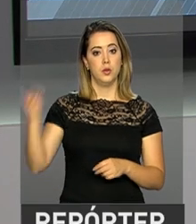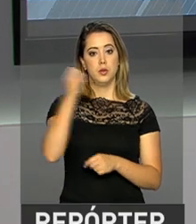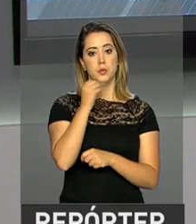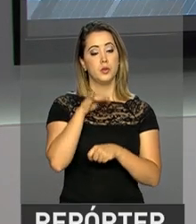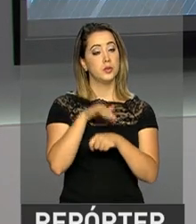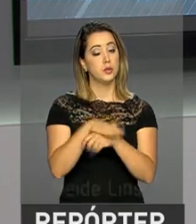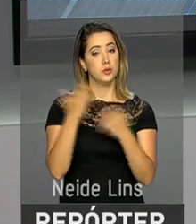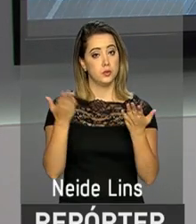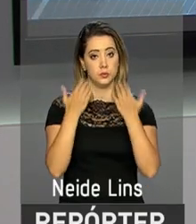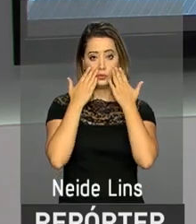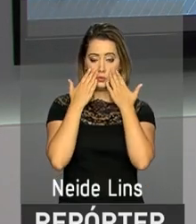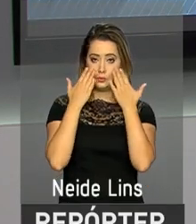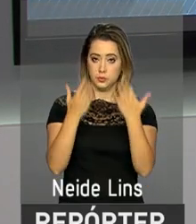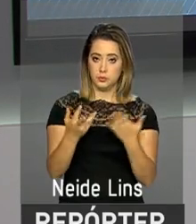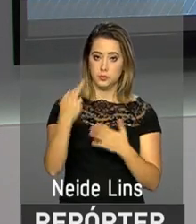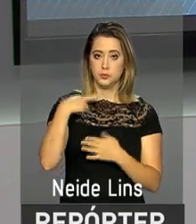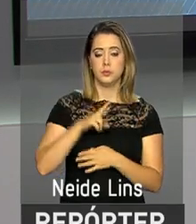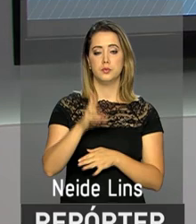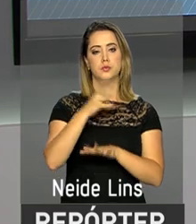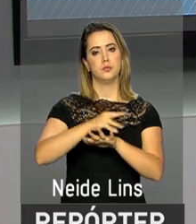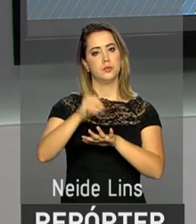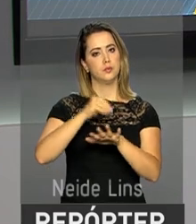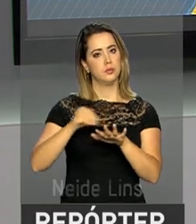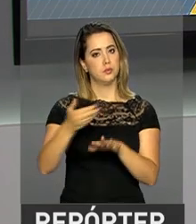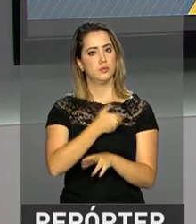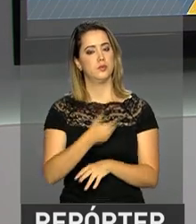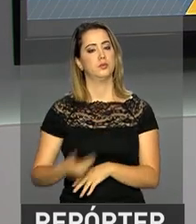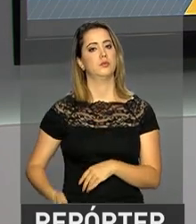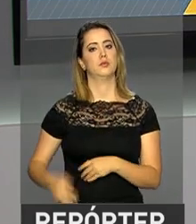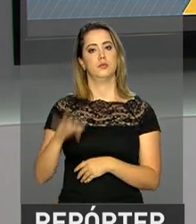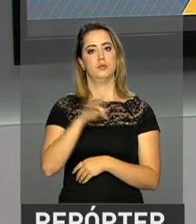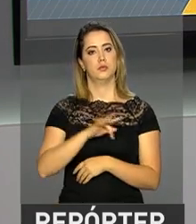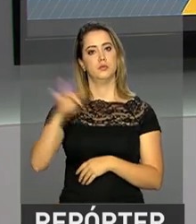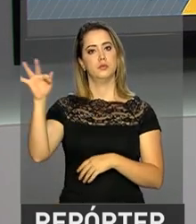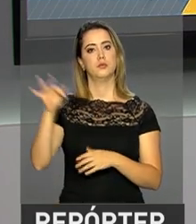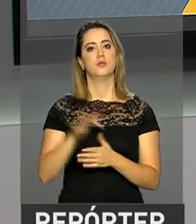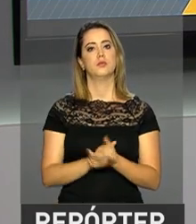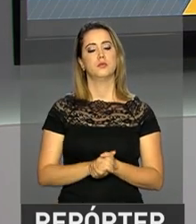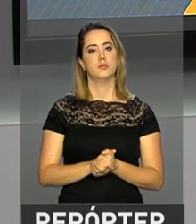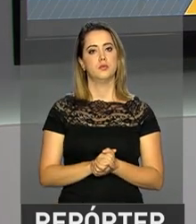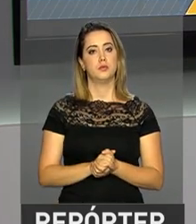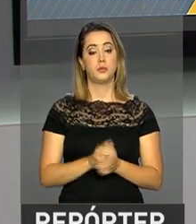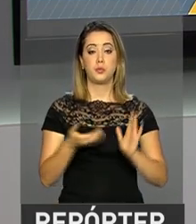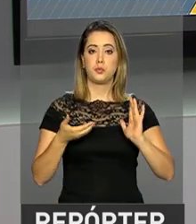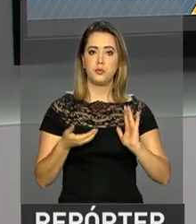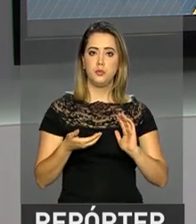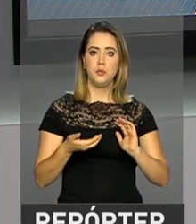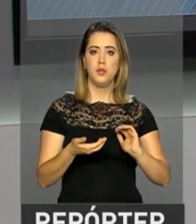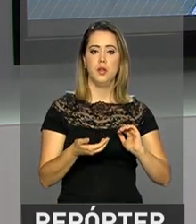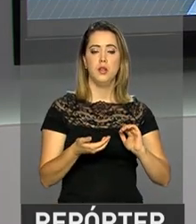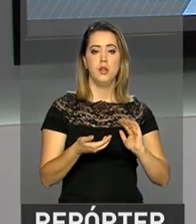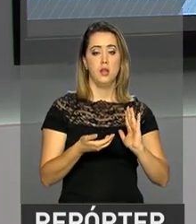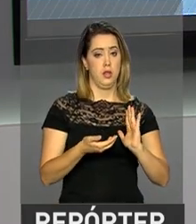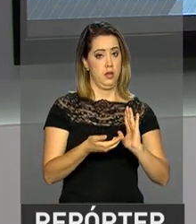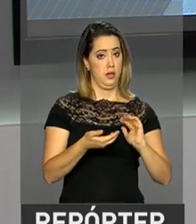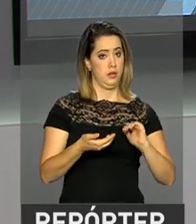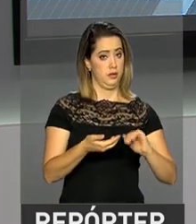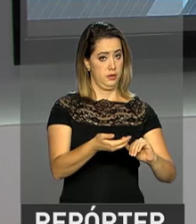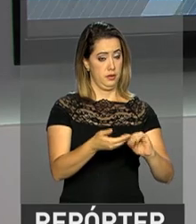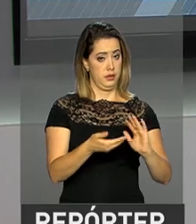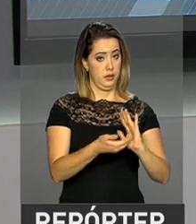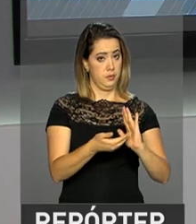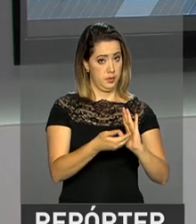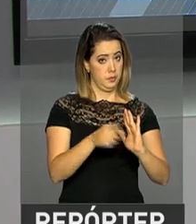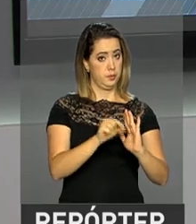Olá, boa noite. Começa agora o repórter NBR com as notícias do governo federal. O plenário da Câmara dos